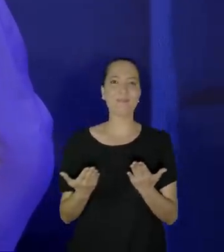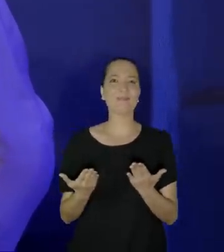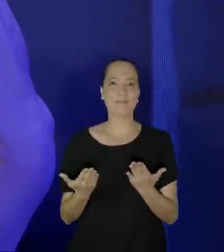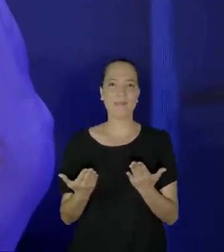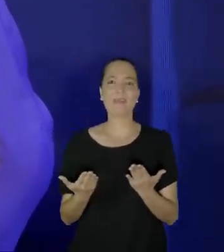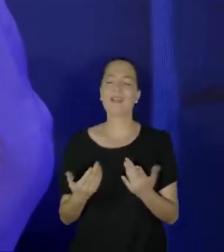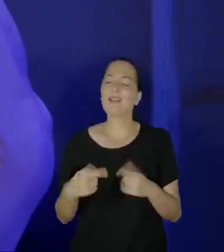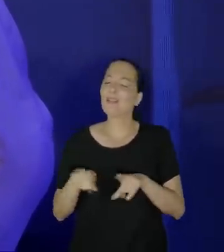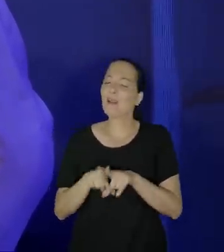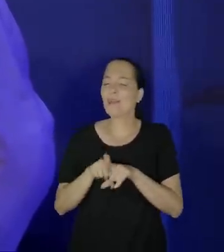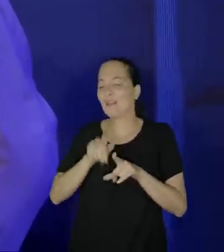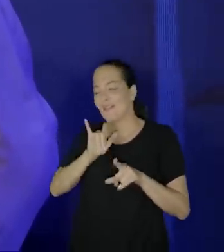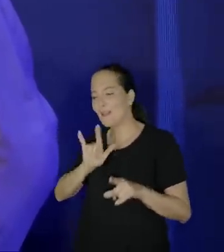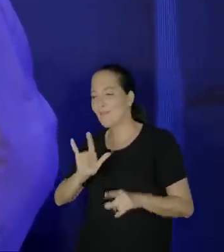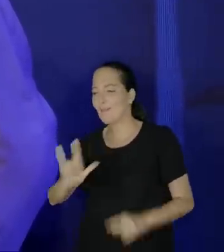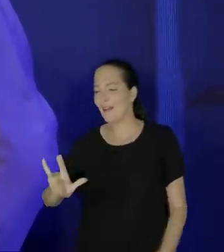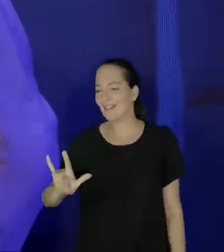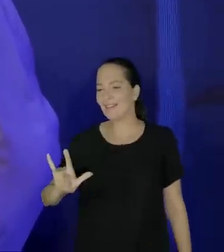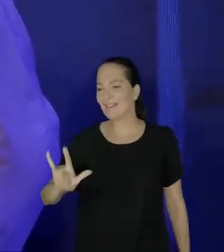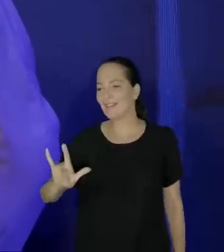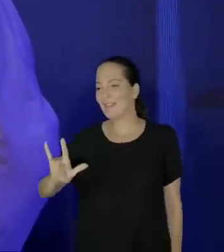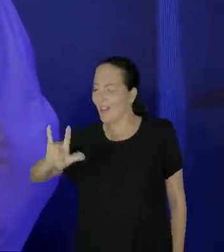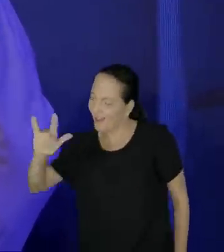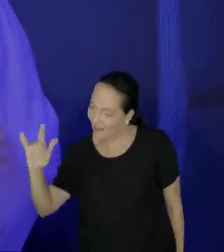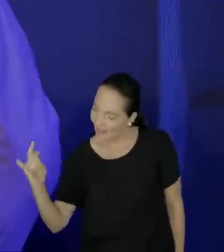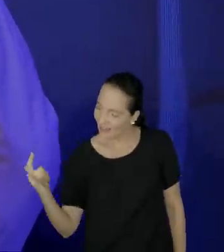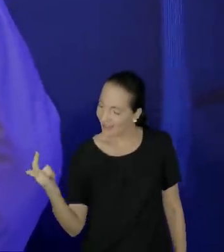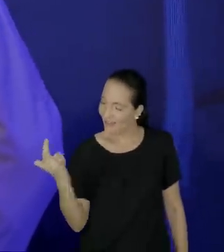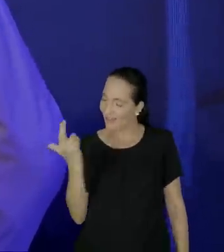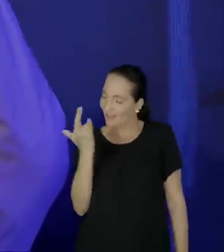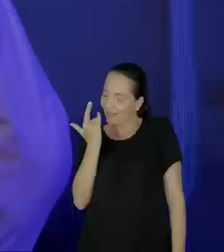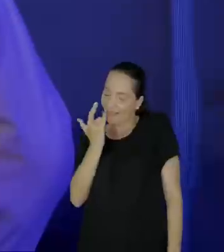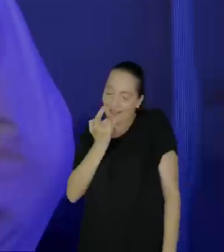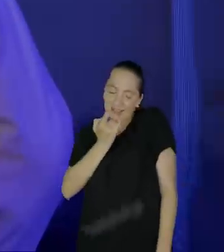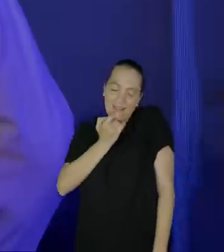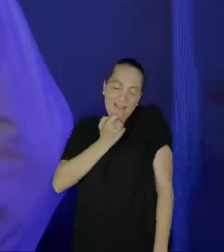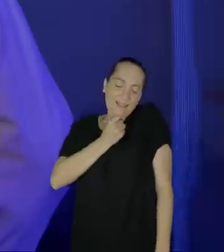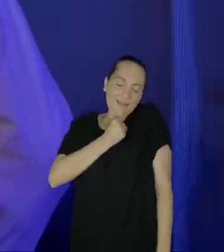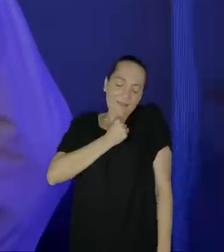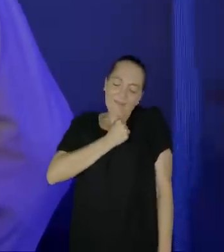de ter te amado e ter me sentido amada por ti,